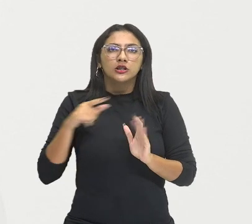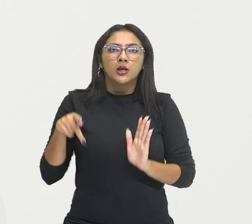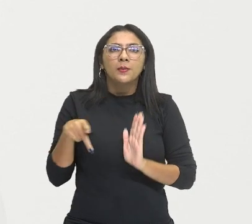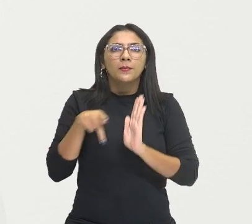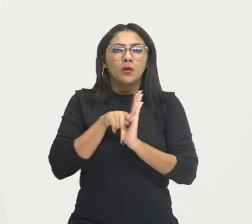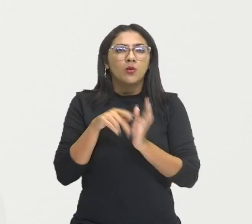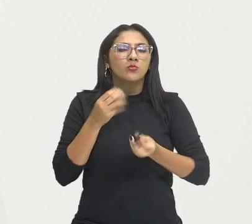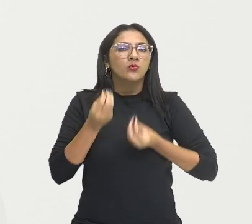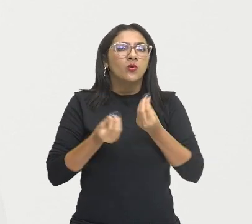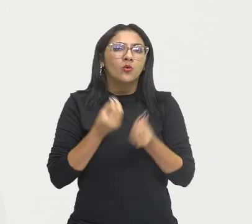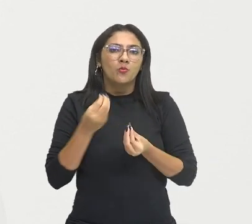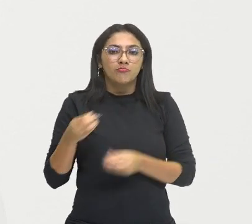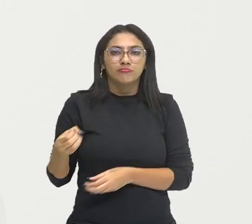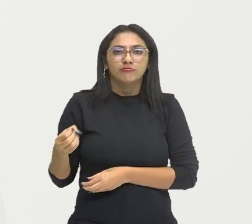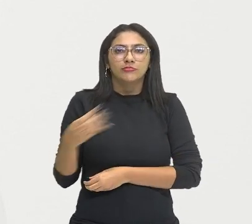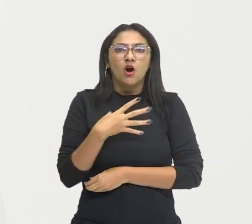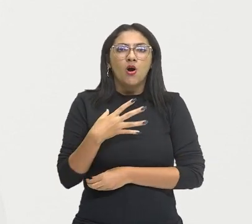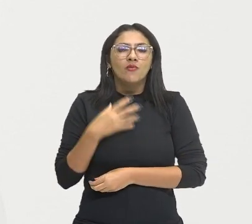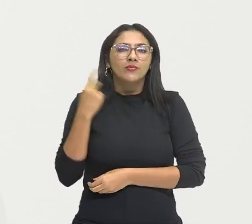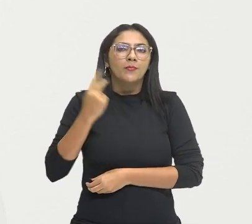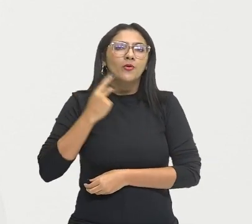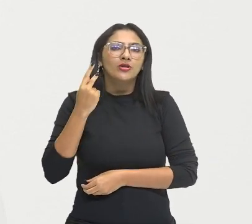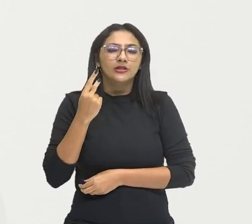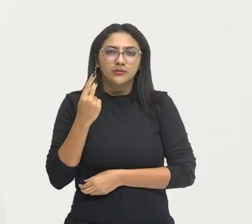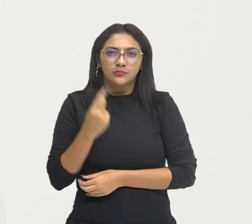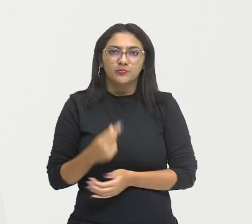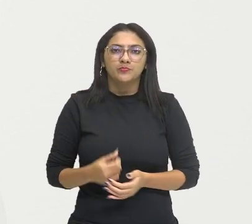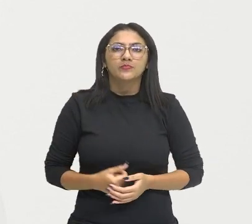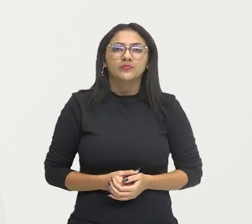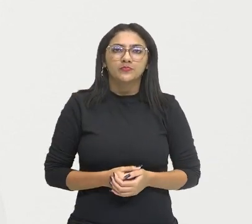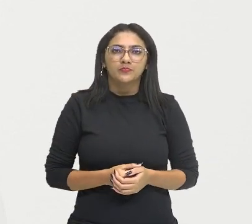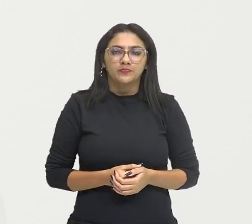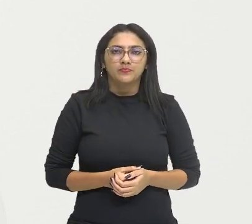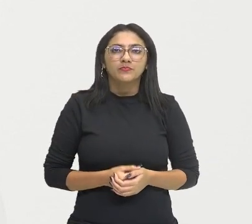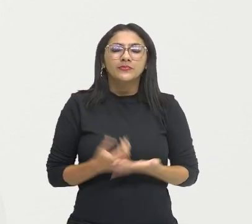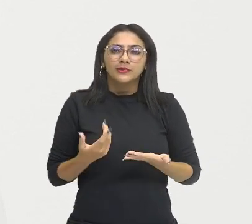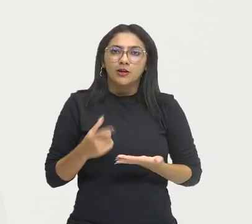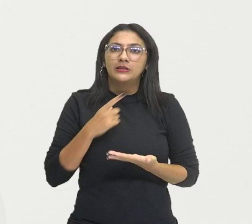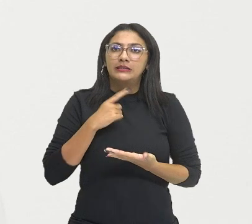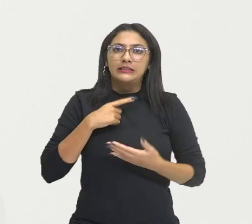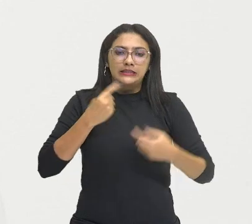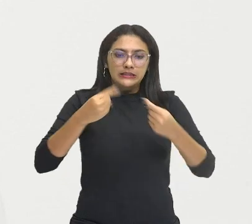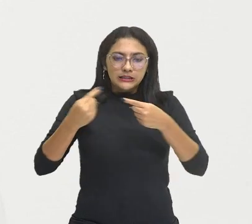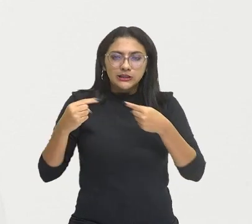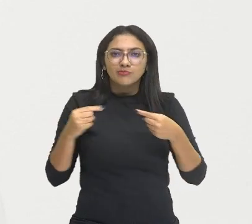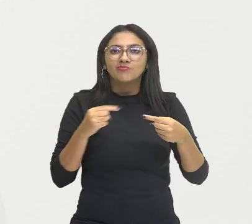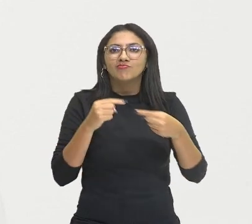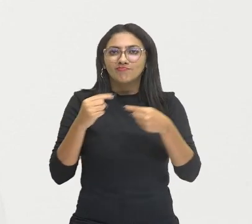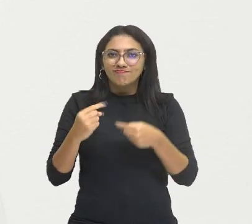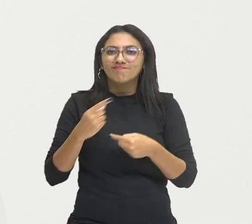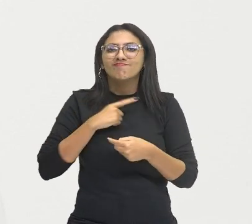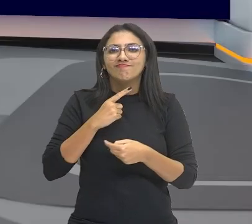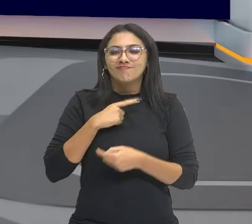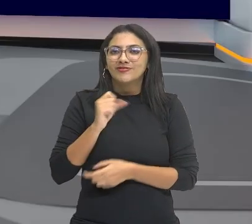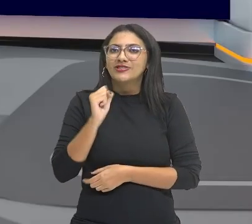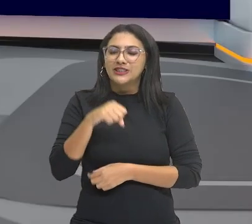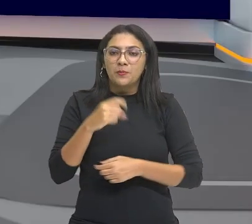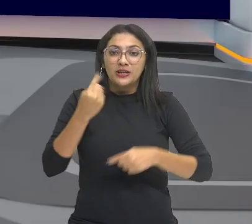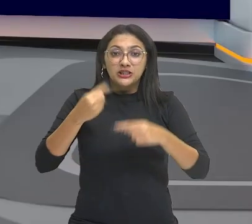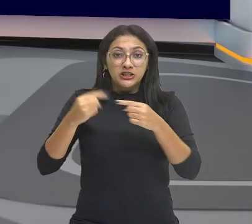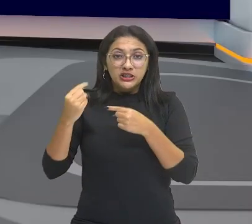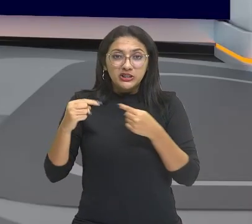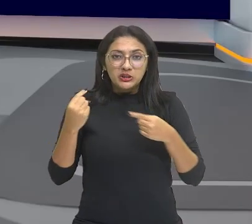será essa nova ordem geopolítica mundial. Turma, era uma verdadeira disputa, foi na realidade uma